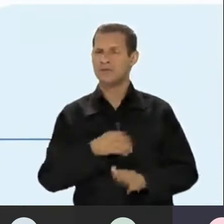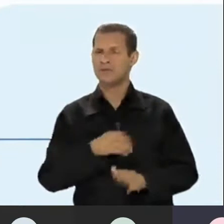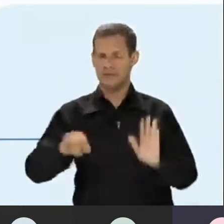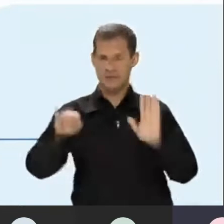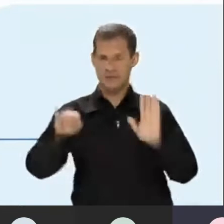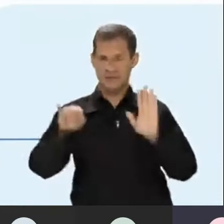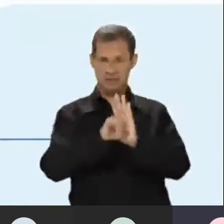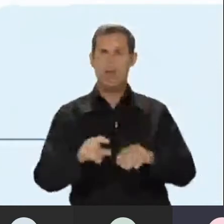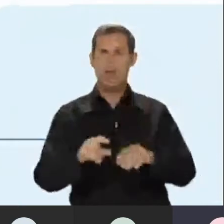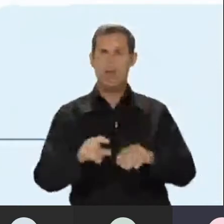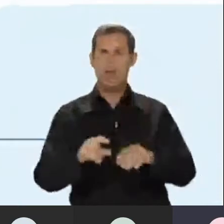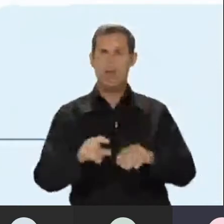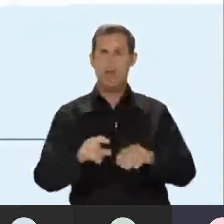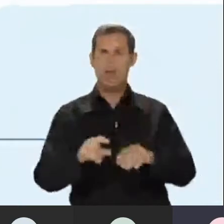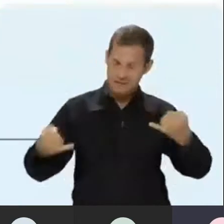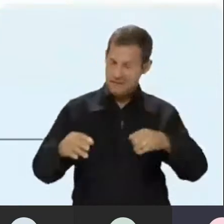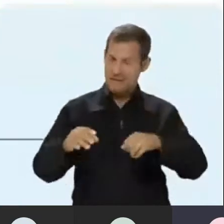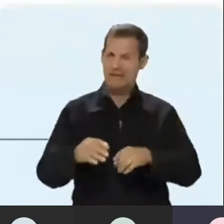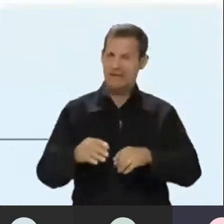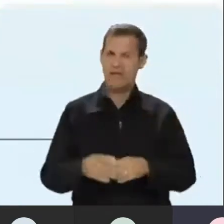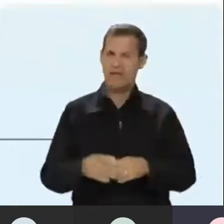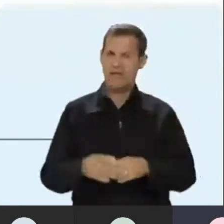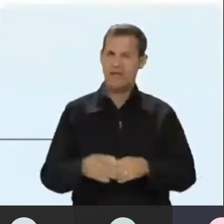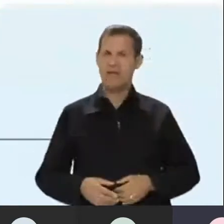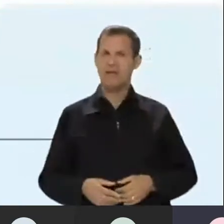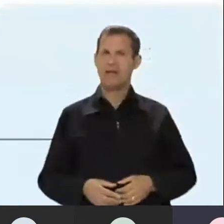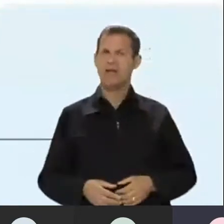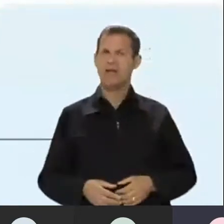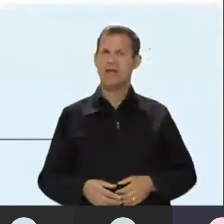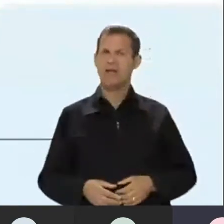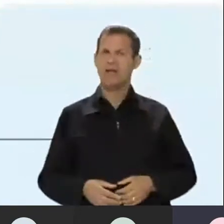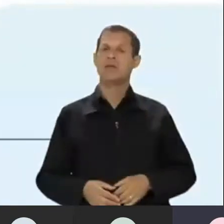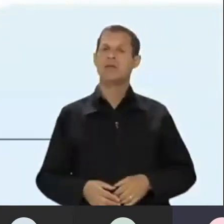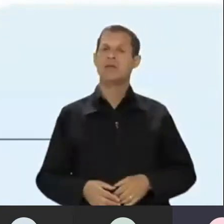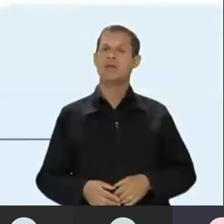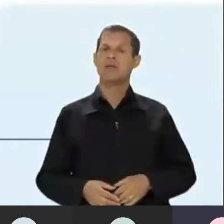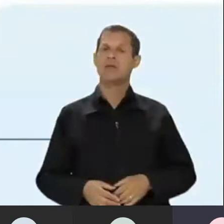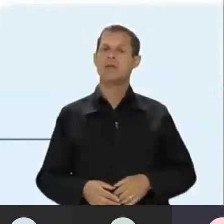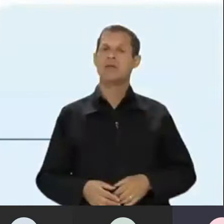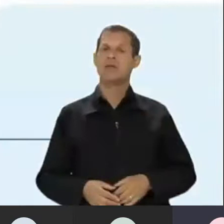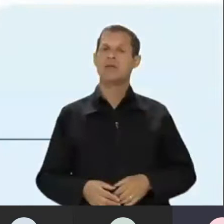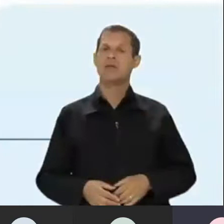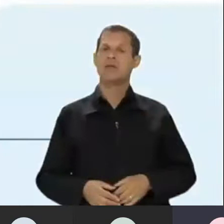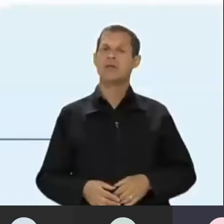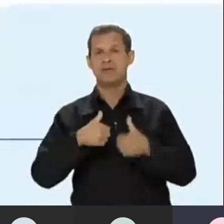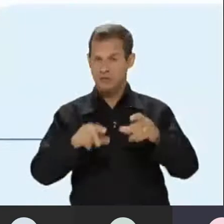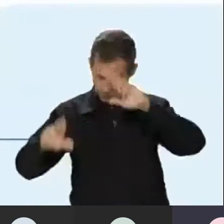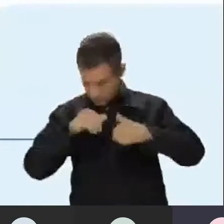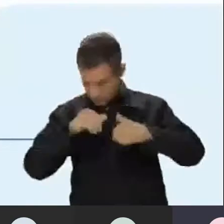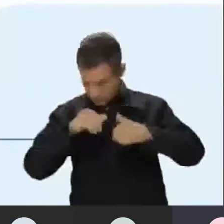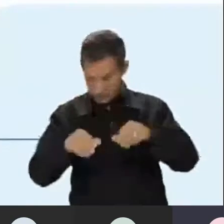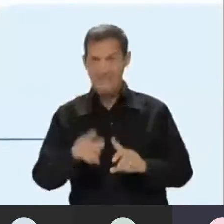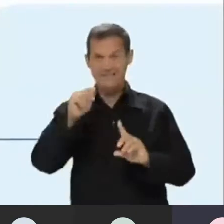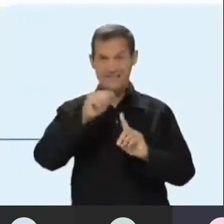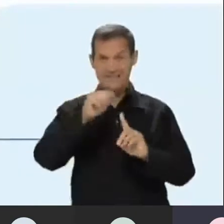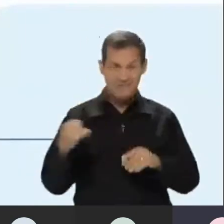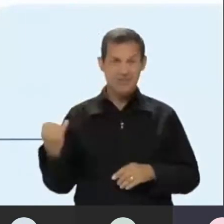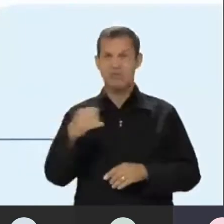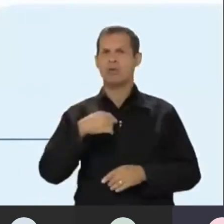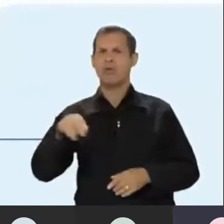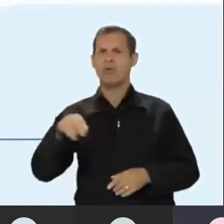linha está pegando a 1, 2, 3 e 4. Então, eu sei que para esse local que eu estou analisando